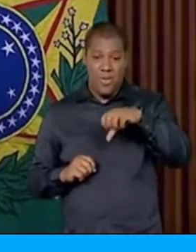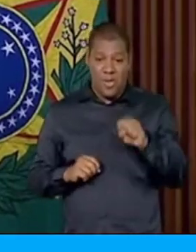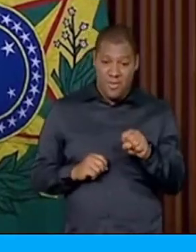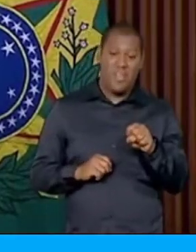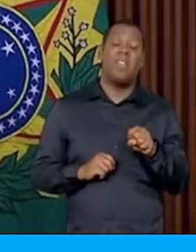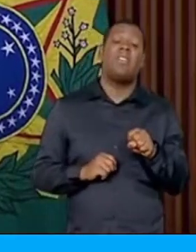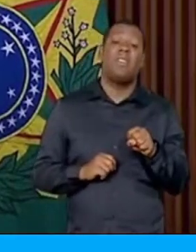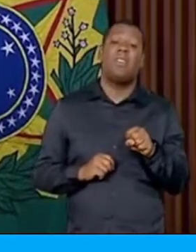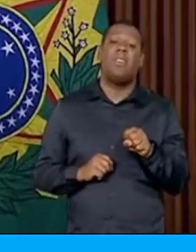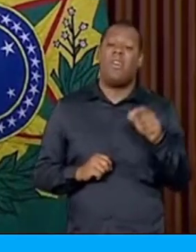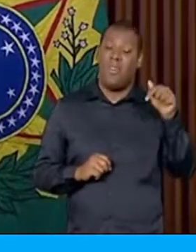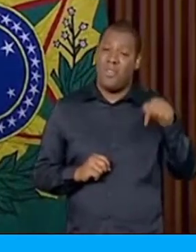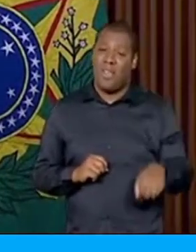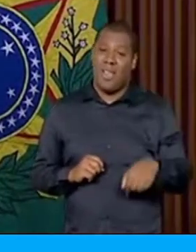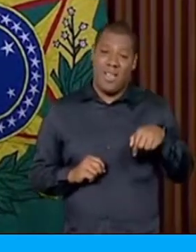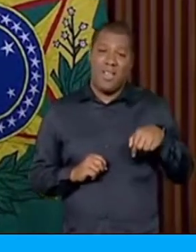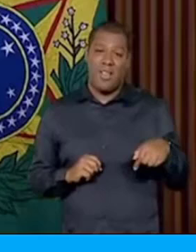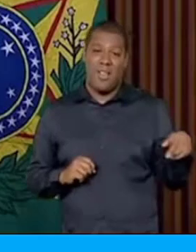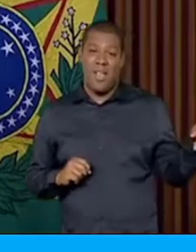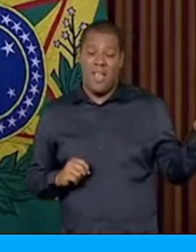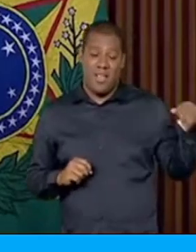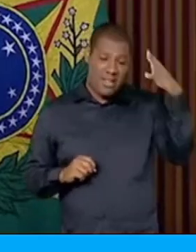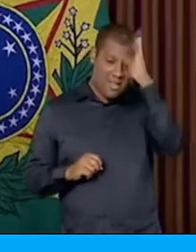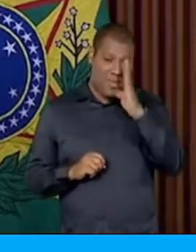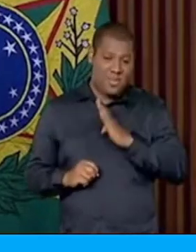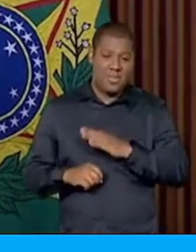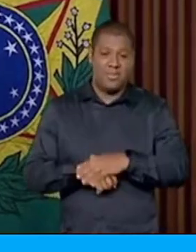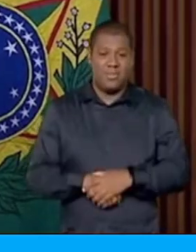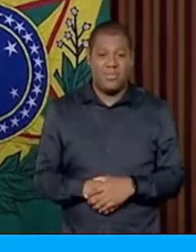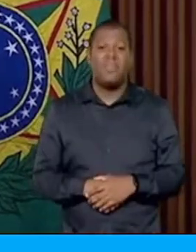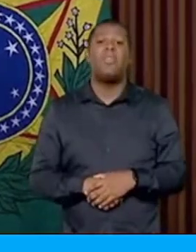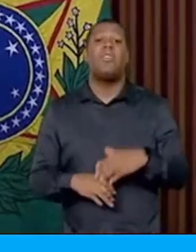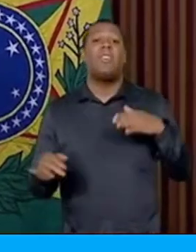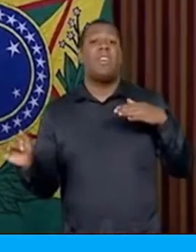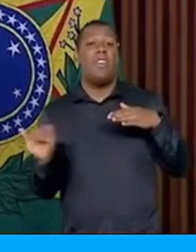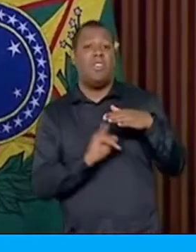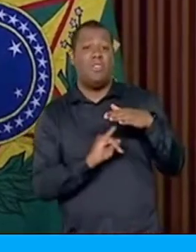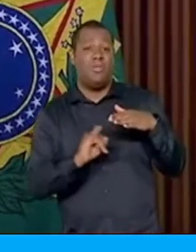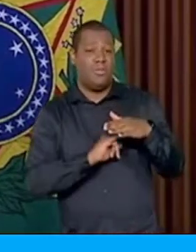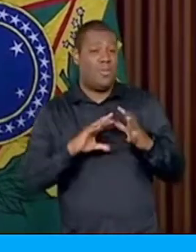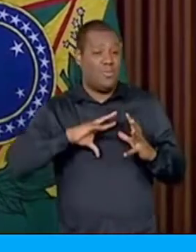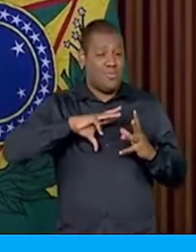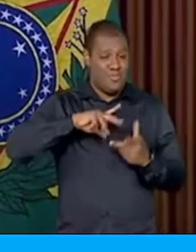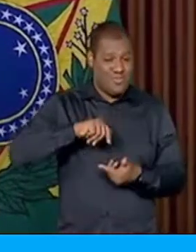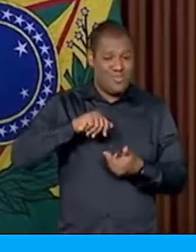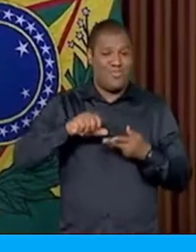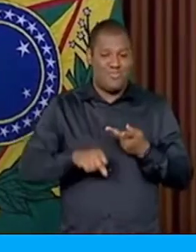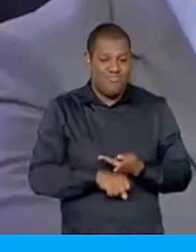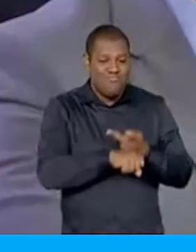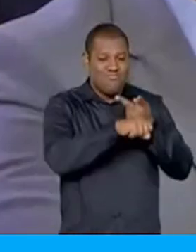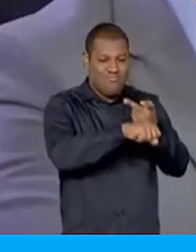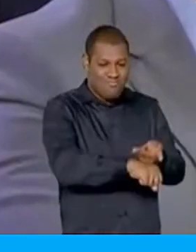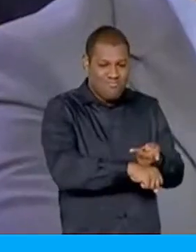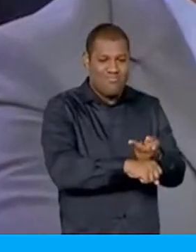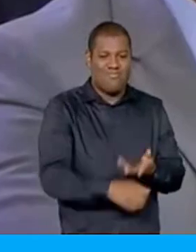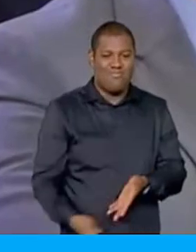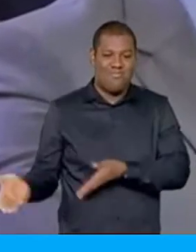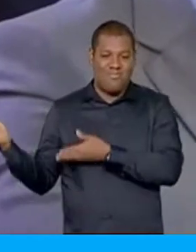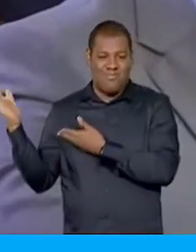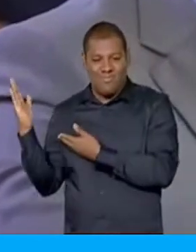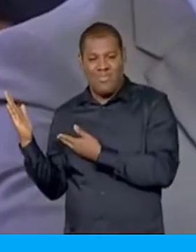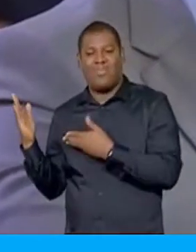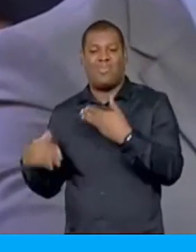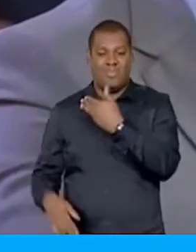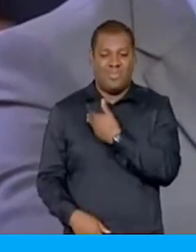certamente vai ganhar um prêmio de alguma instituição internacional por ser o melhor vendedor que o Brasil teve nesses últimos tempos. Vendedor